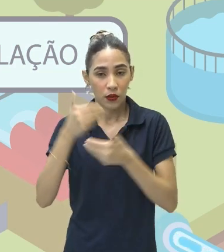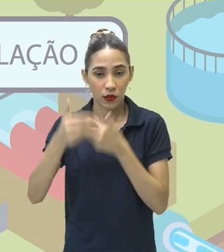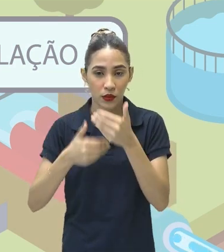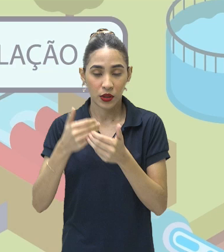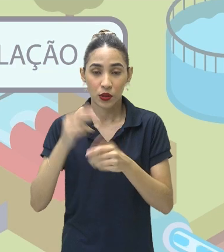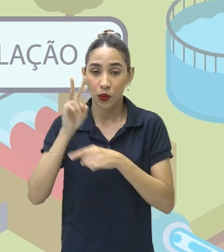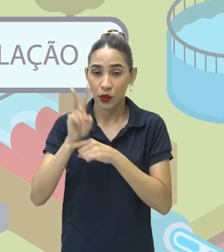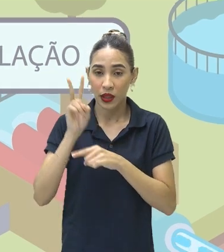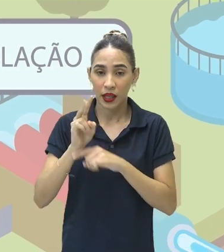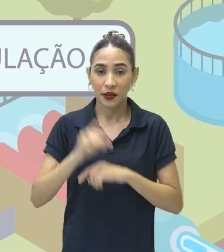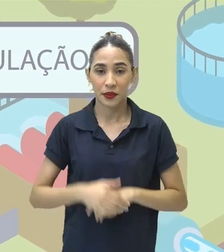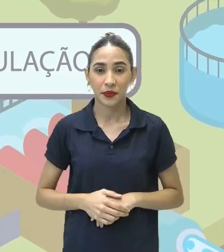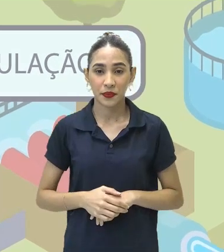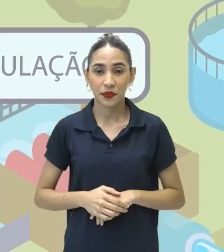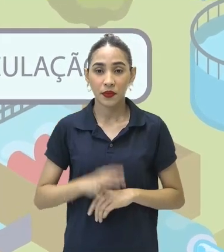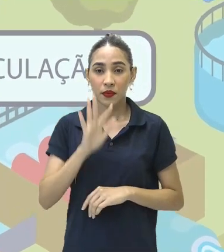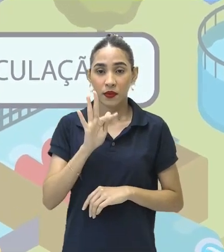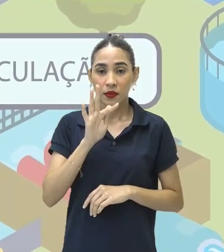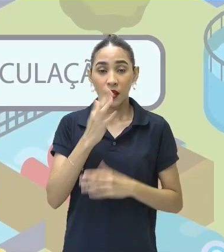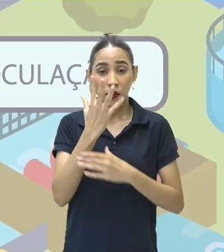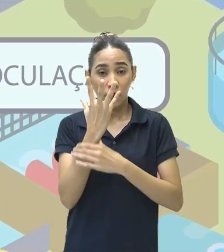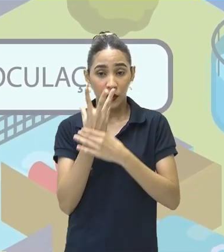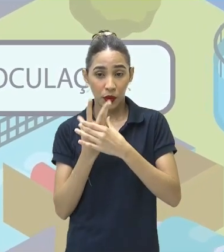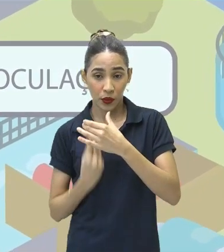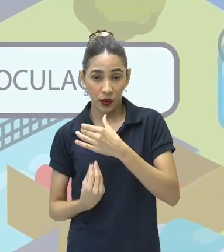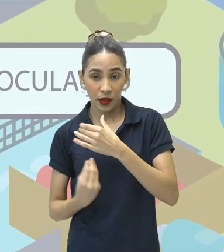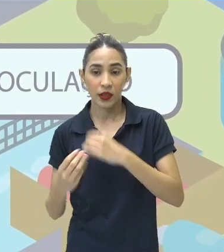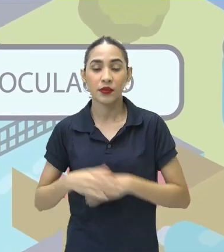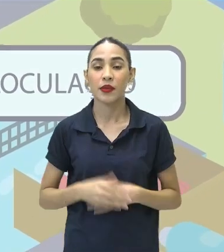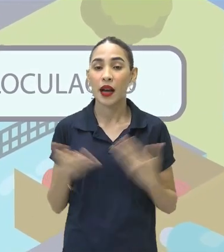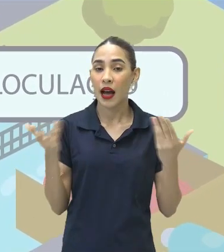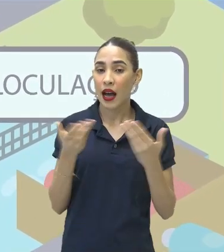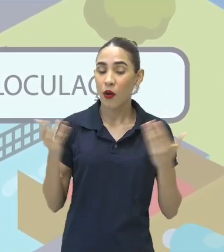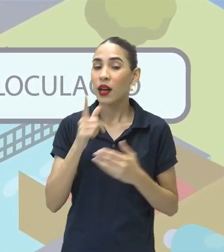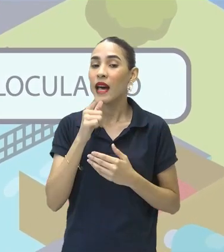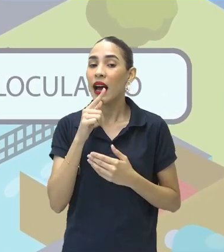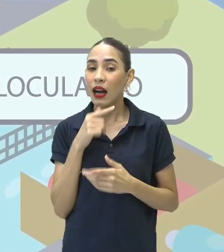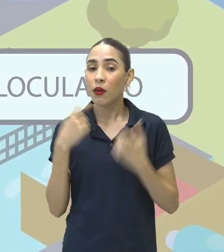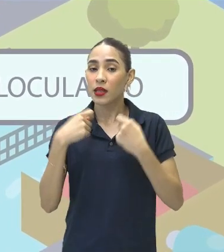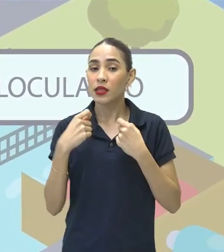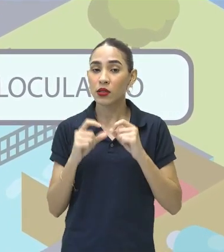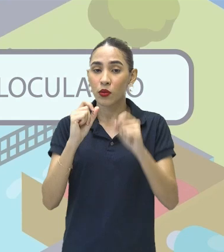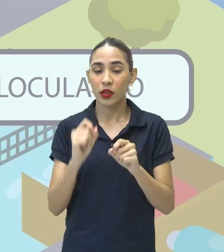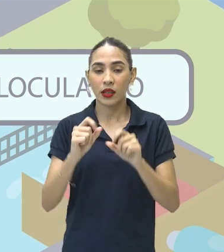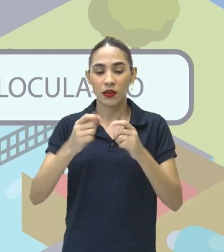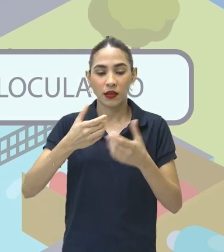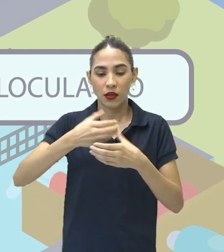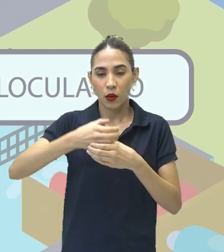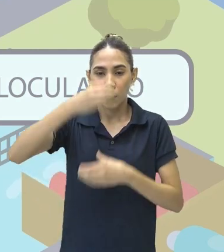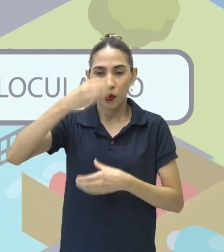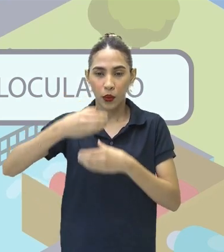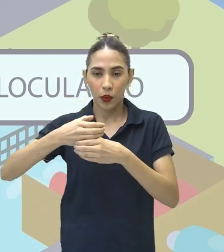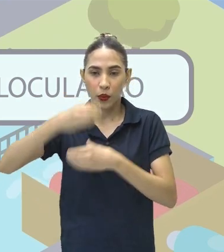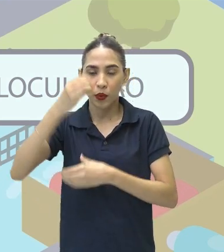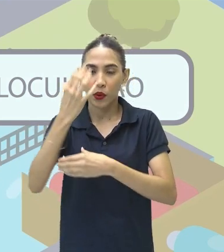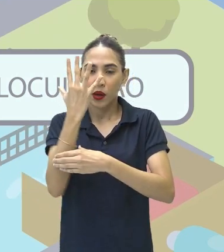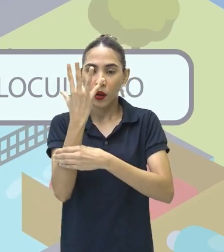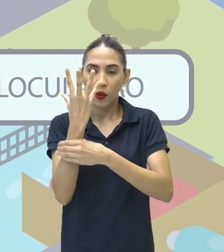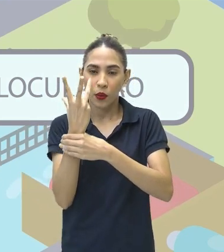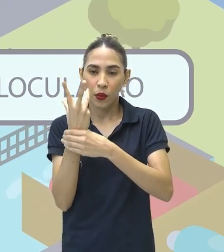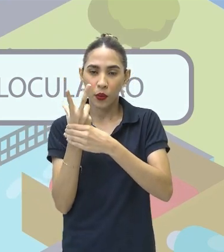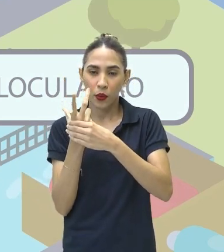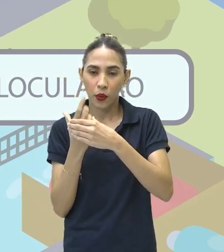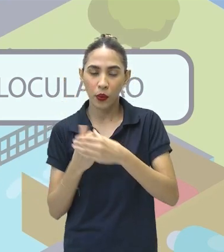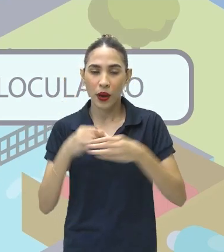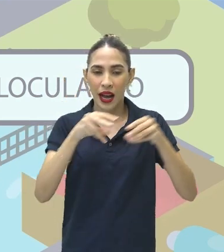de tratamento. Filtragem. Agora a água deve passar por filtros formados por camadas de areia grossa,